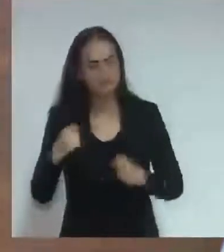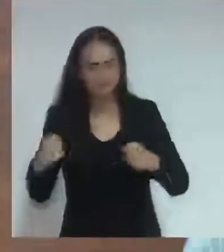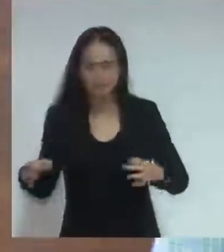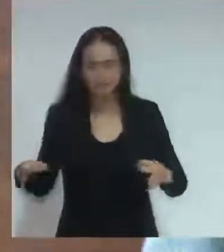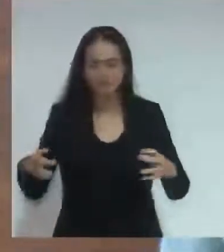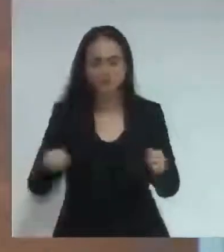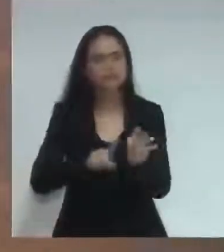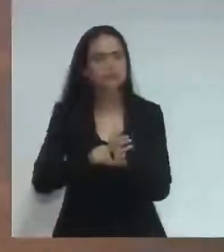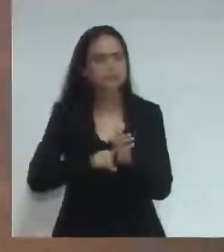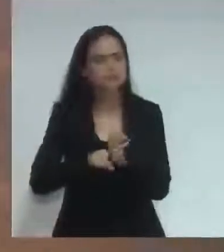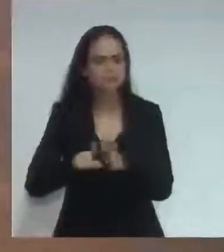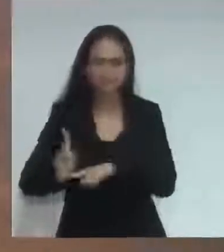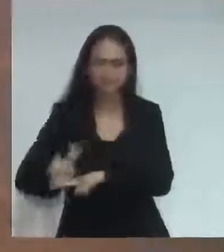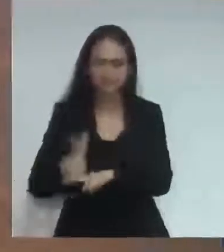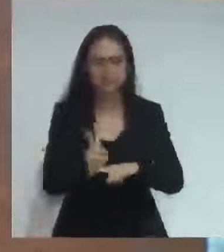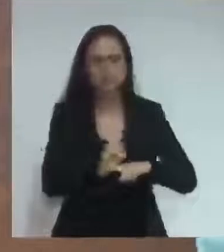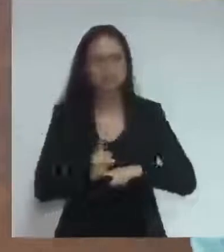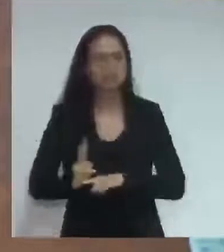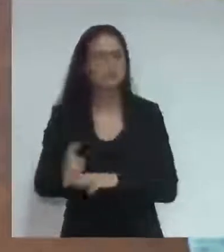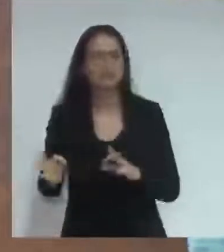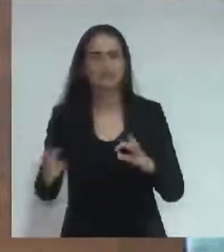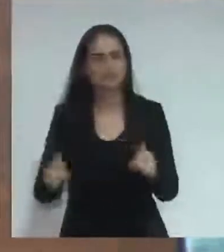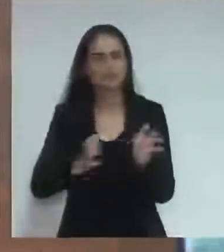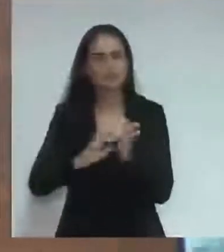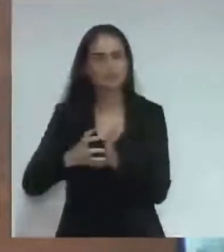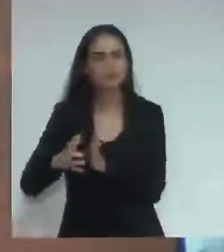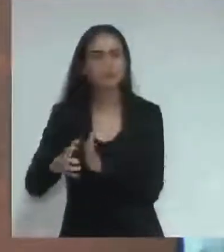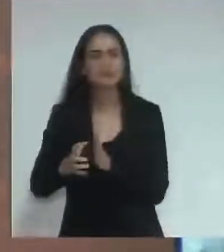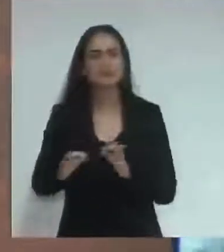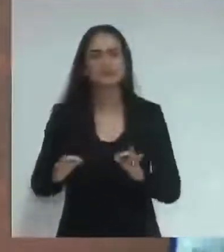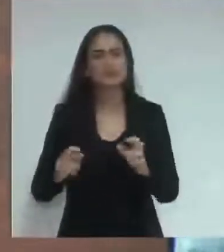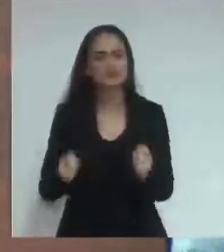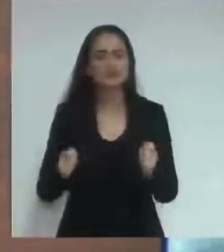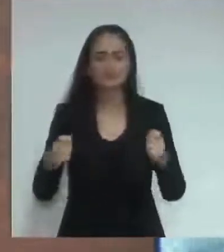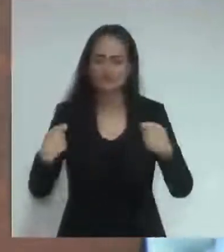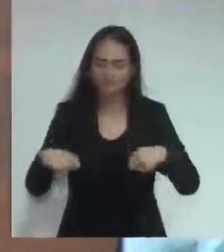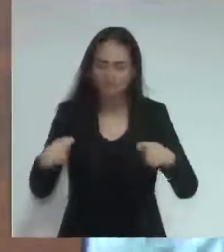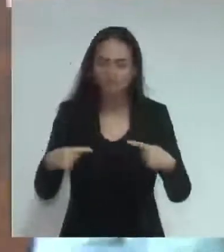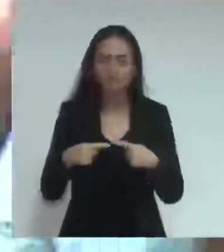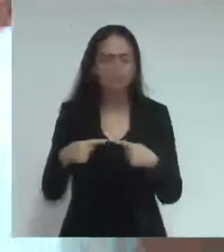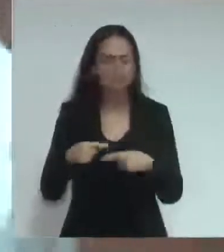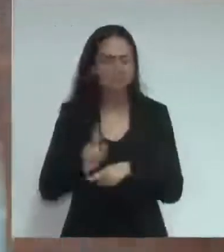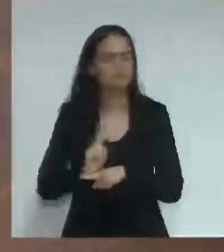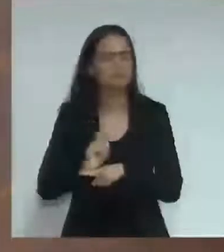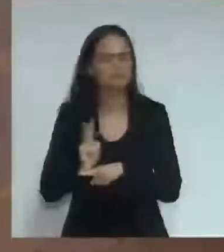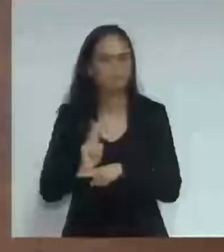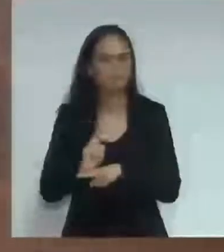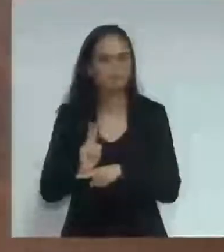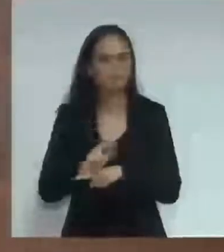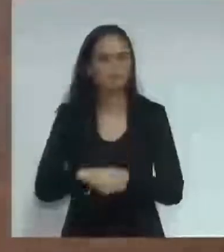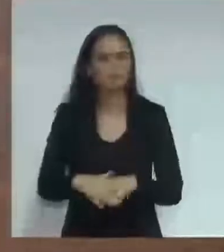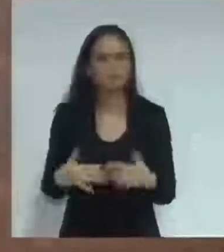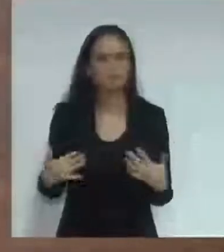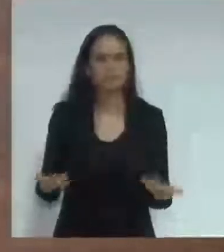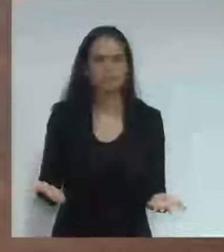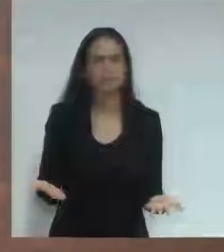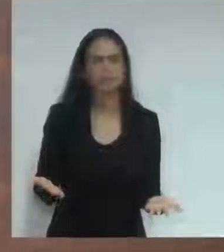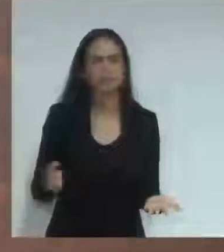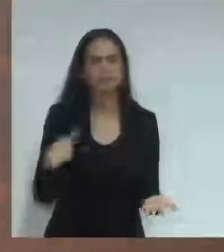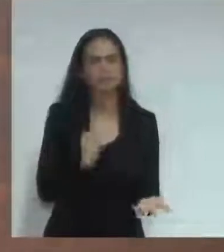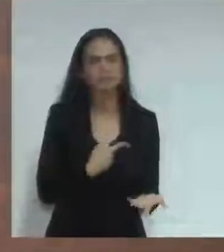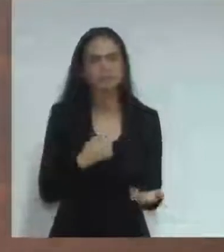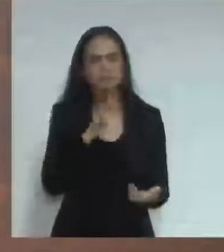todos. De todos os partidos, de todas as frentes políticas, né? O que não dá é para a gente começar a artificializar